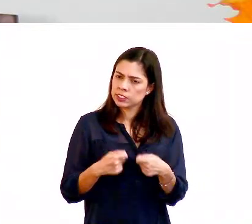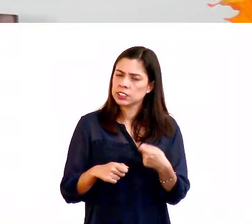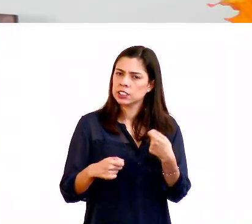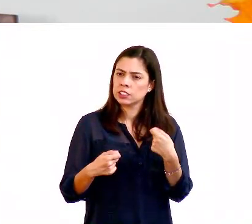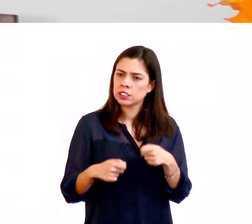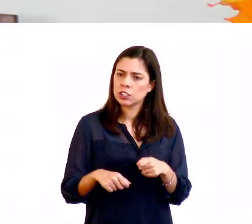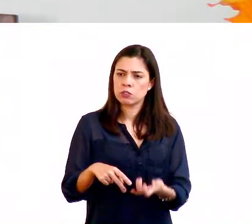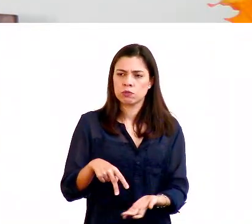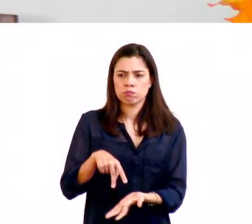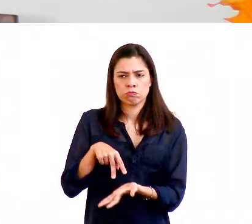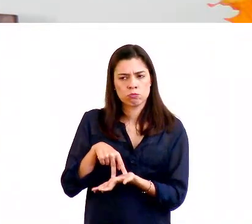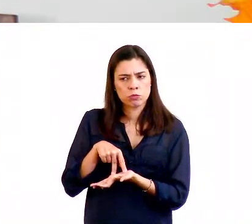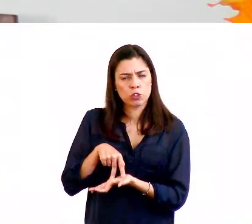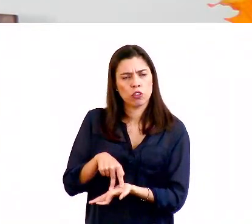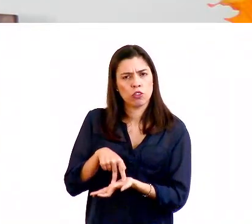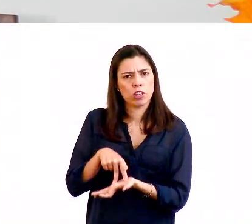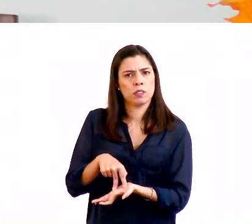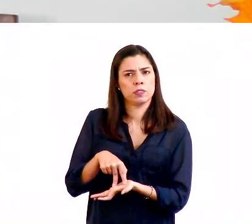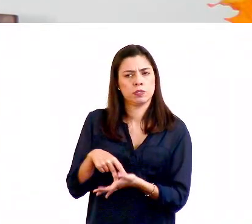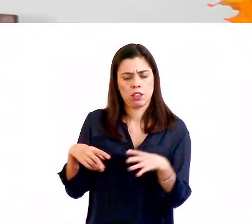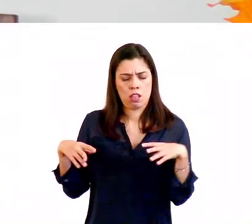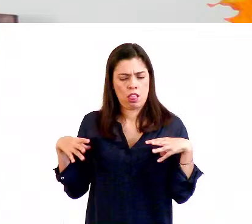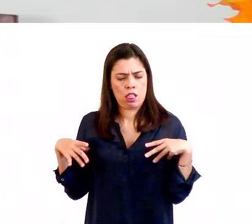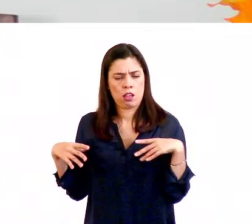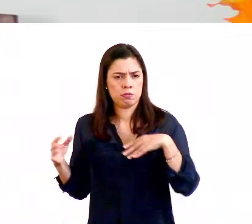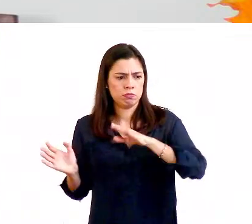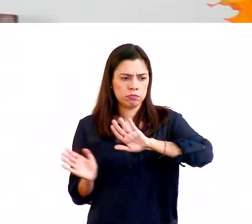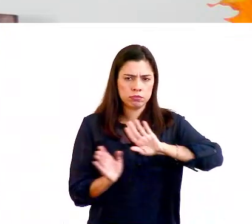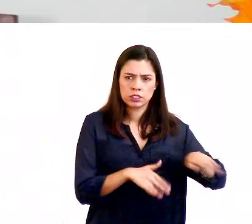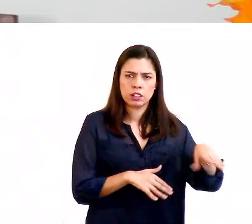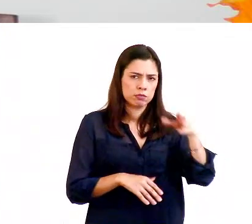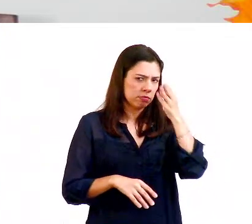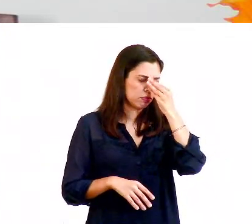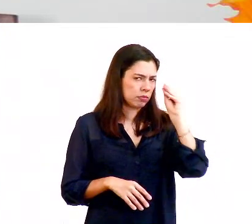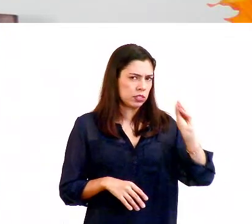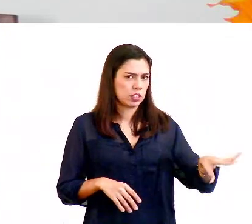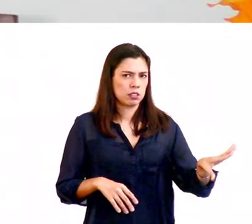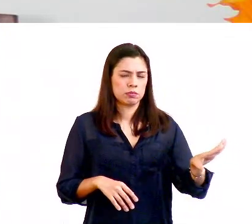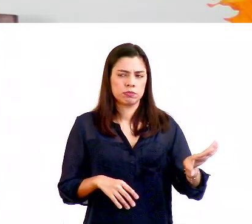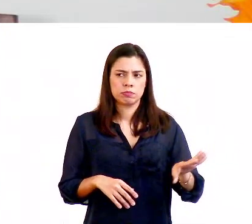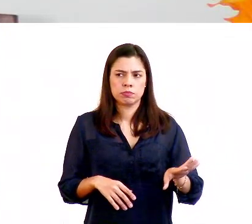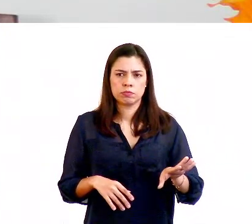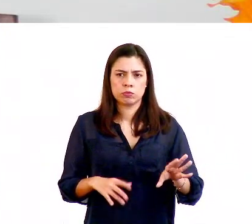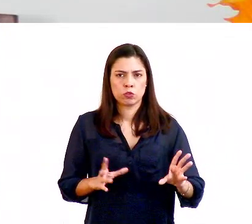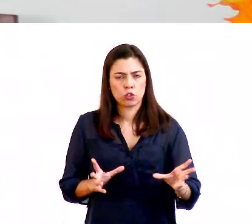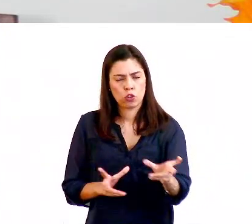fuja de toda preguiça ou indolência espiritual.